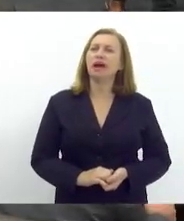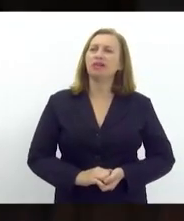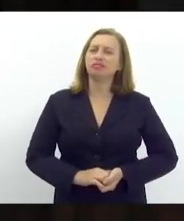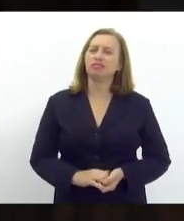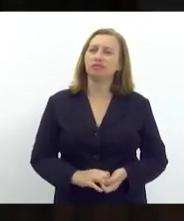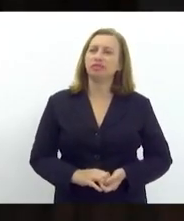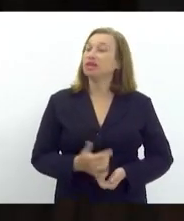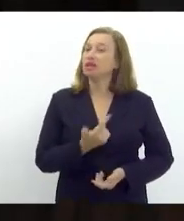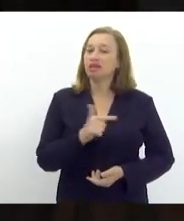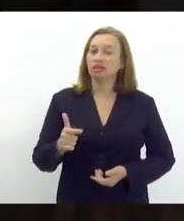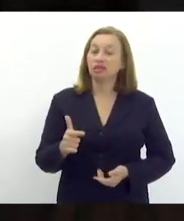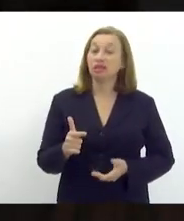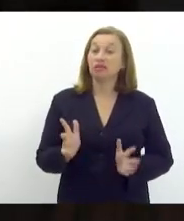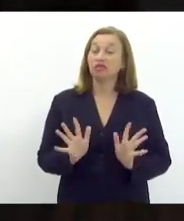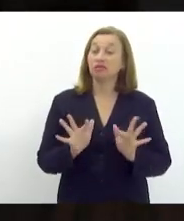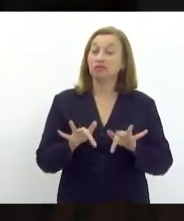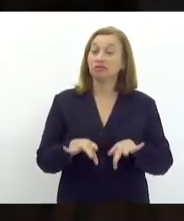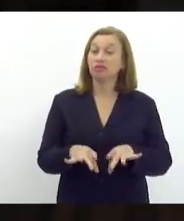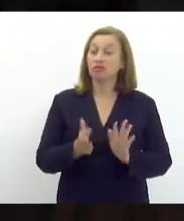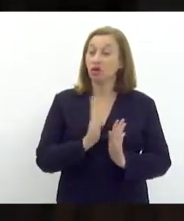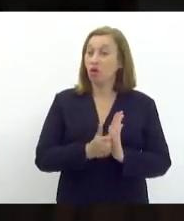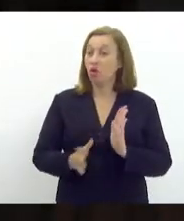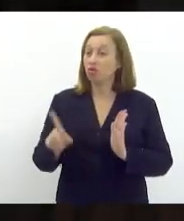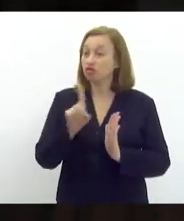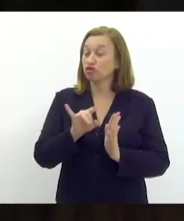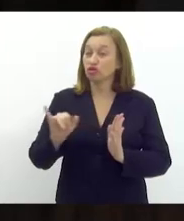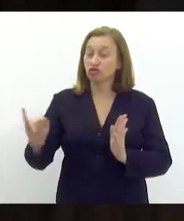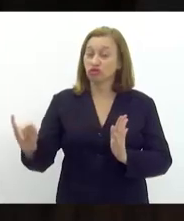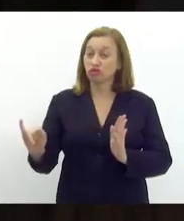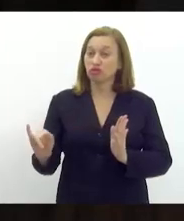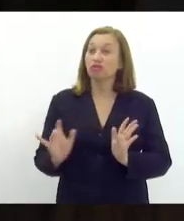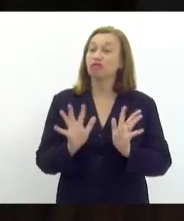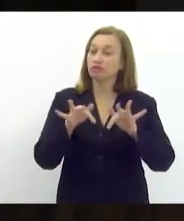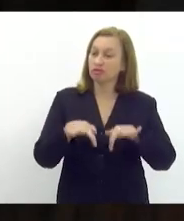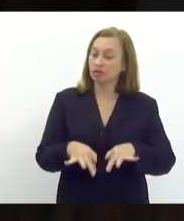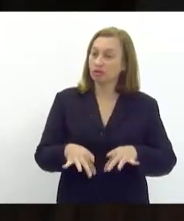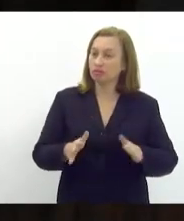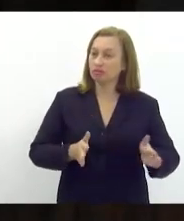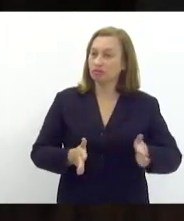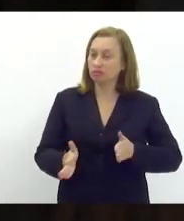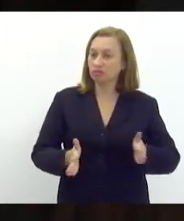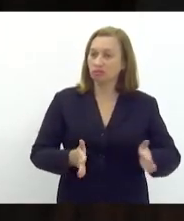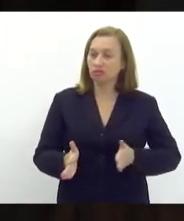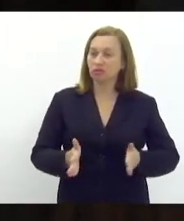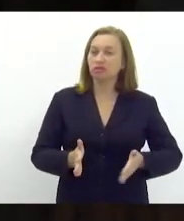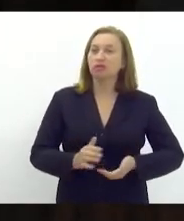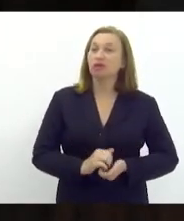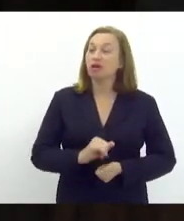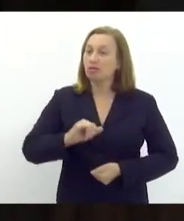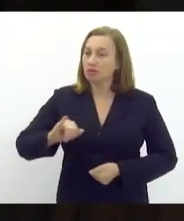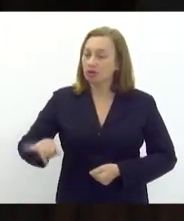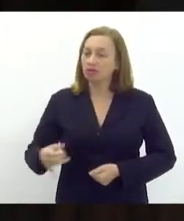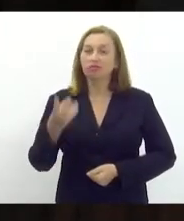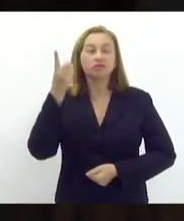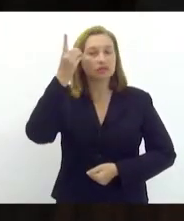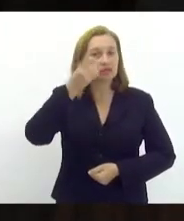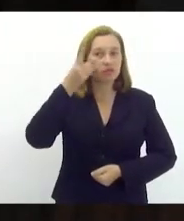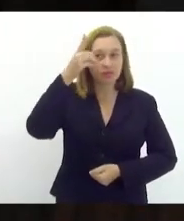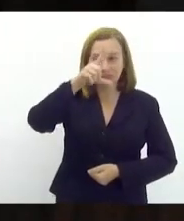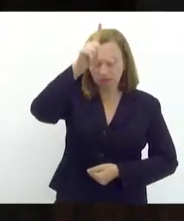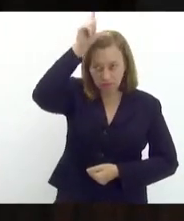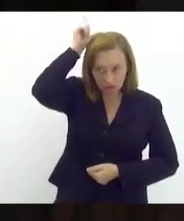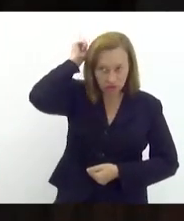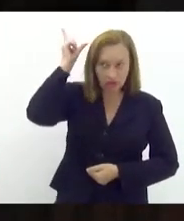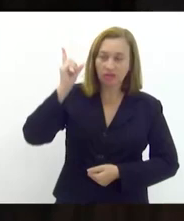não havendo nada a tratar na ordem do dia passa o expediente final aproveitando um Deputado Luiz Paulo enquanto